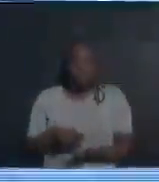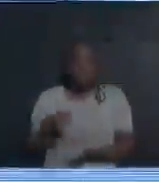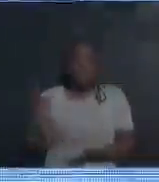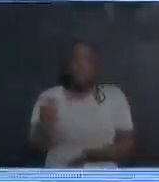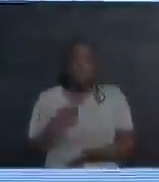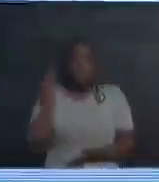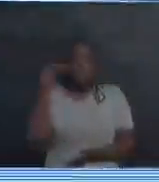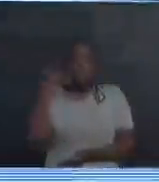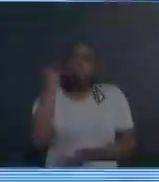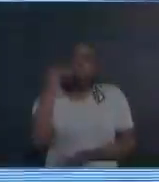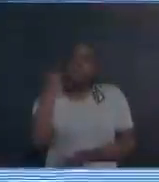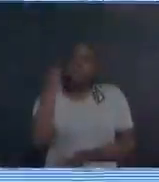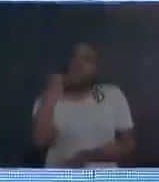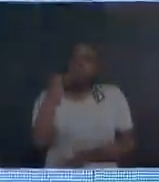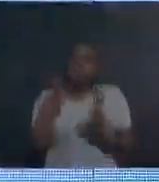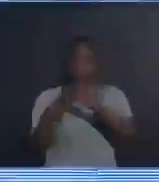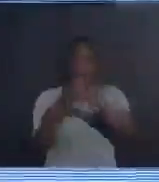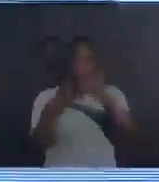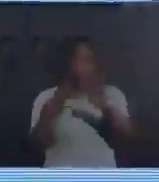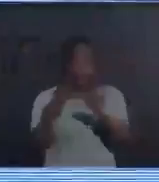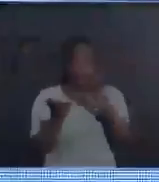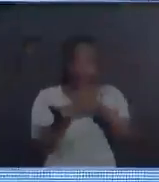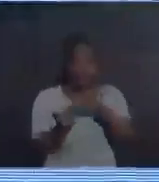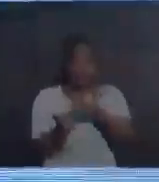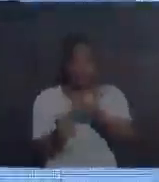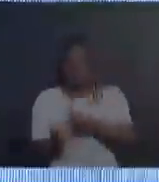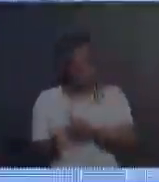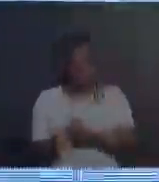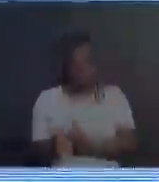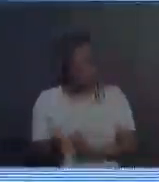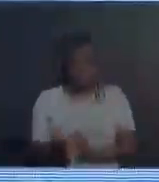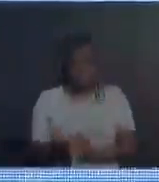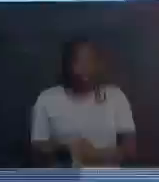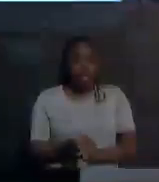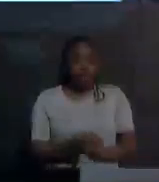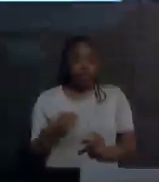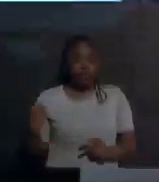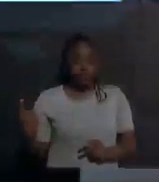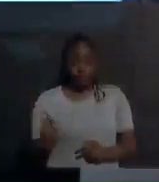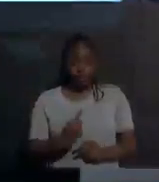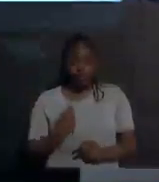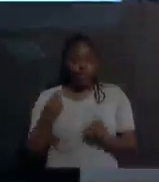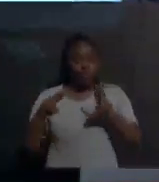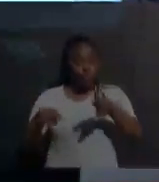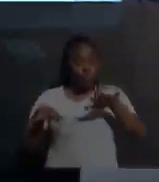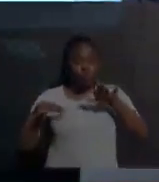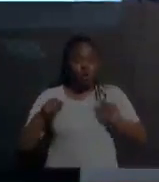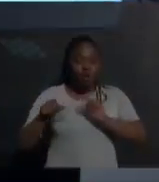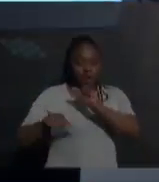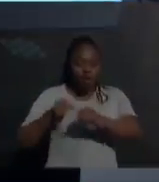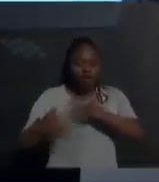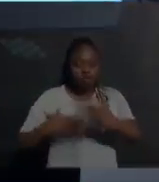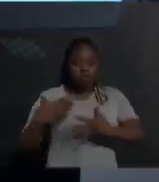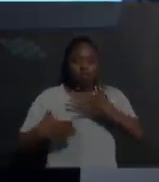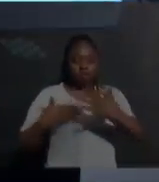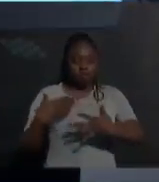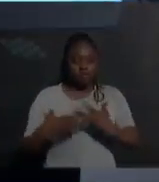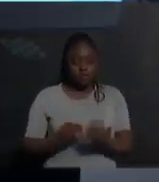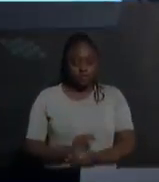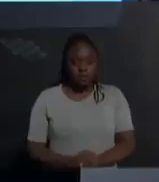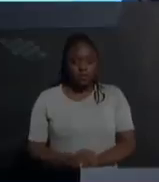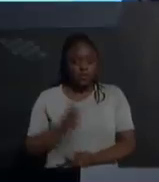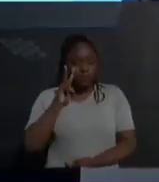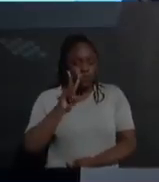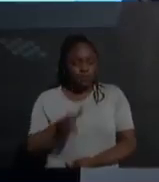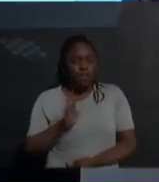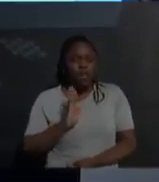experimentado um avivamento? Então, três verdades. Primeiro, muitos de nós, a maioria, nunca viveu um avivamento. Quer ver?